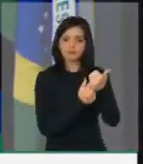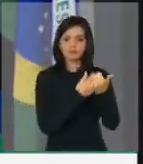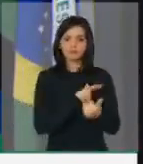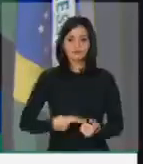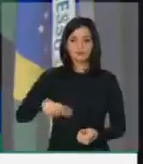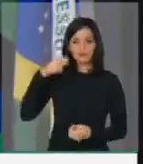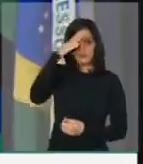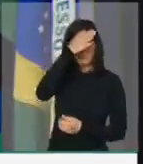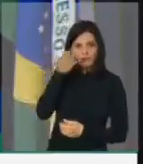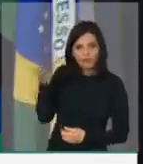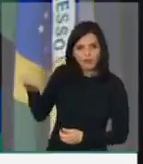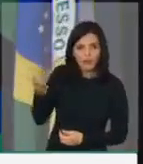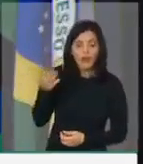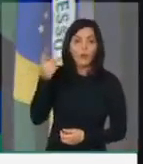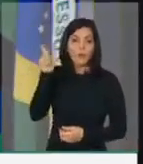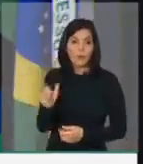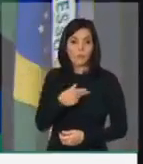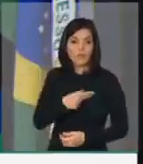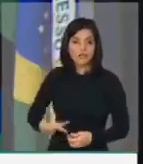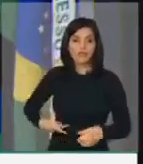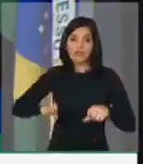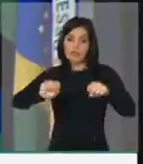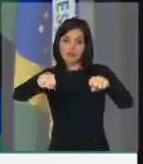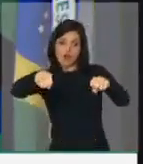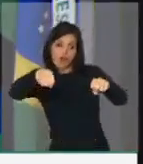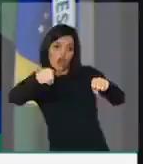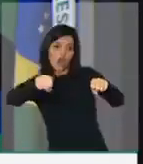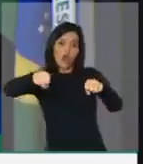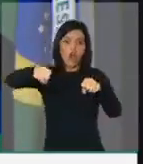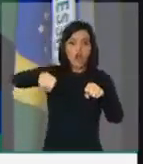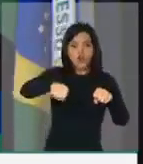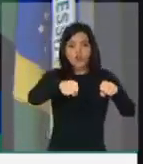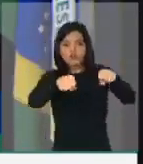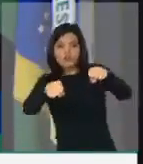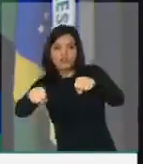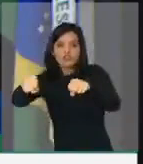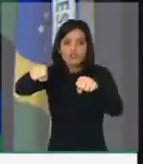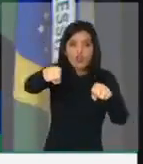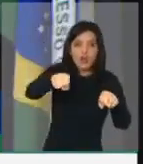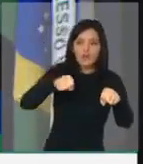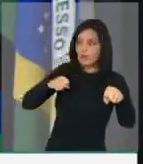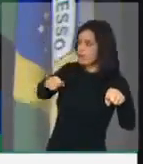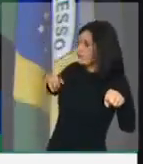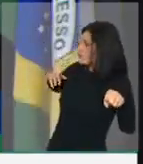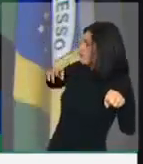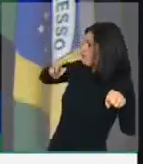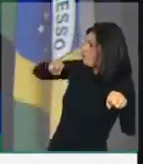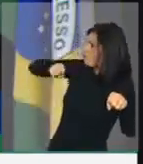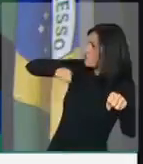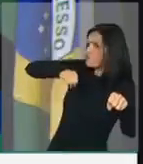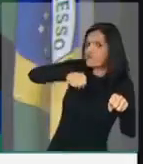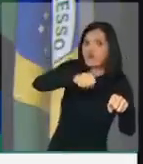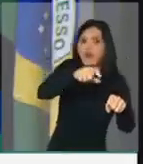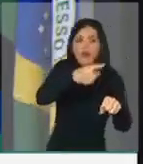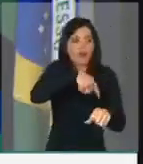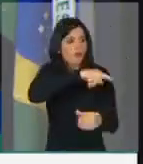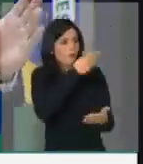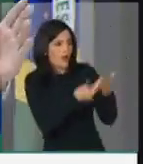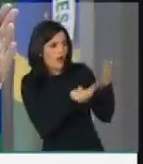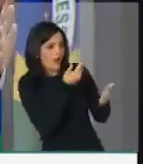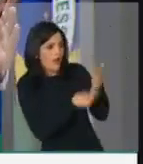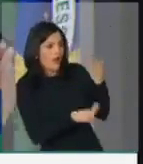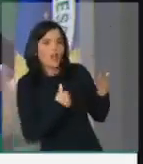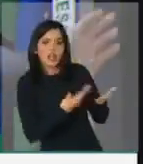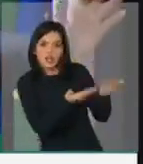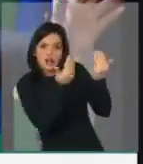bolsonaro que o presidente para sair se motor se atas mas quando percebe que estão perdendo na narrativa e estão perdendo nas